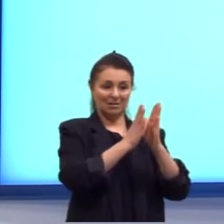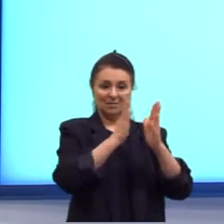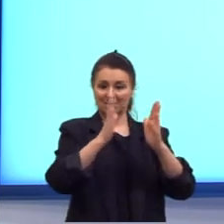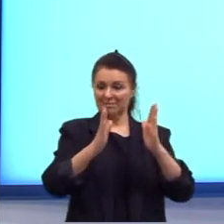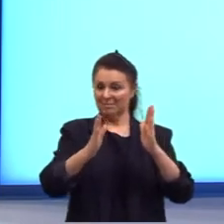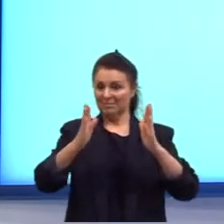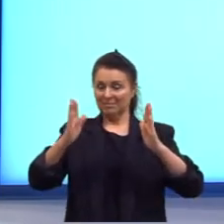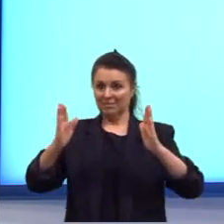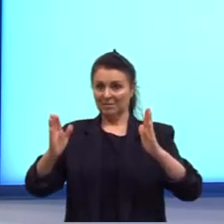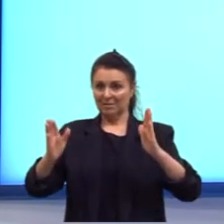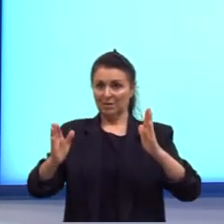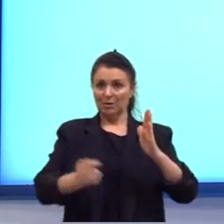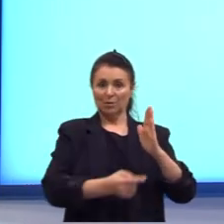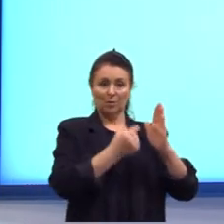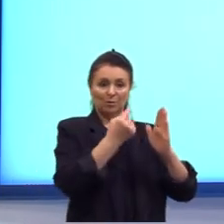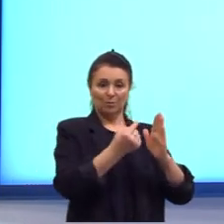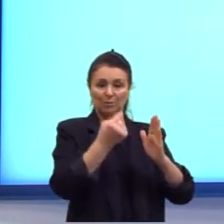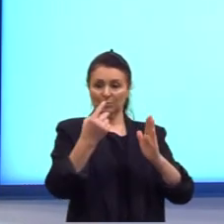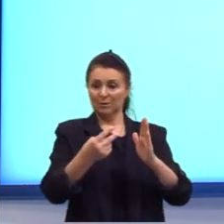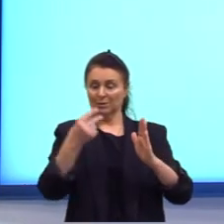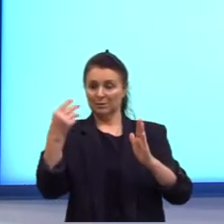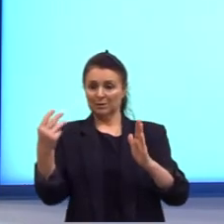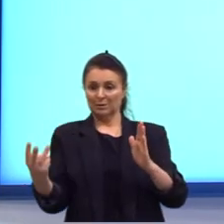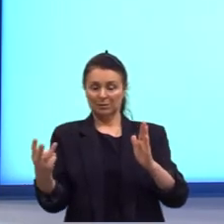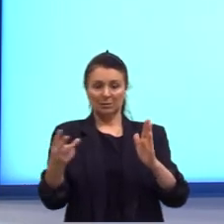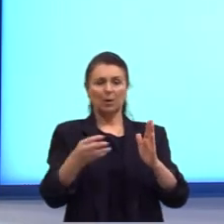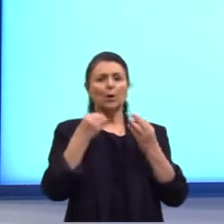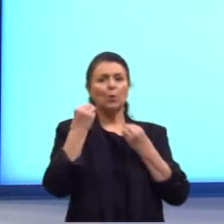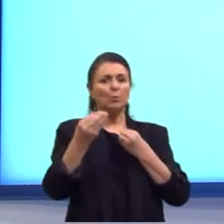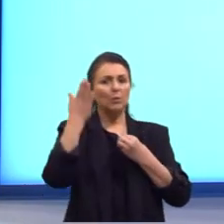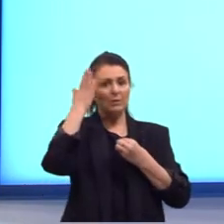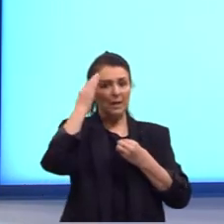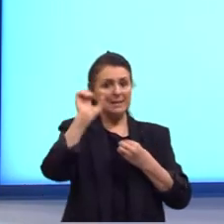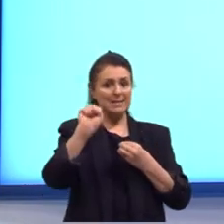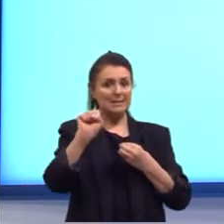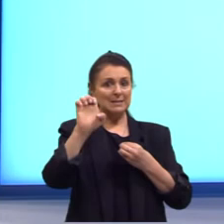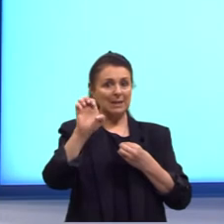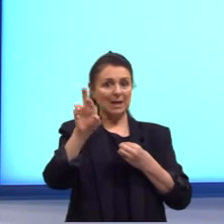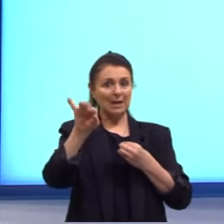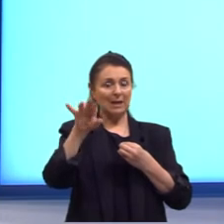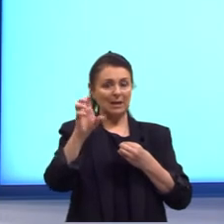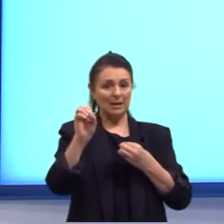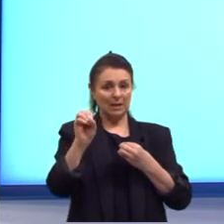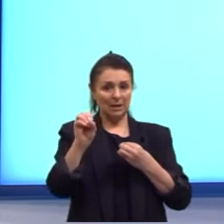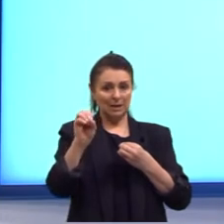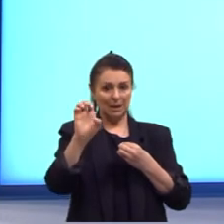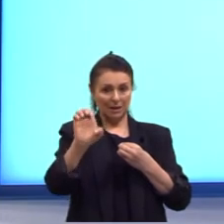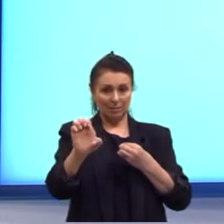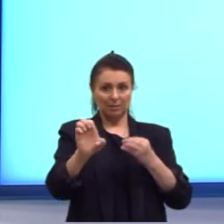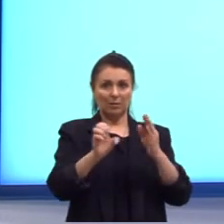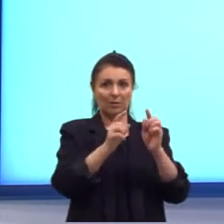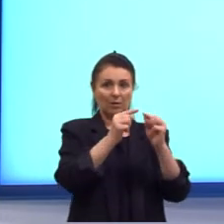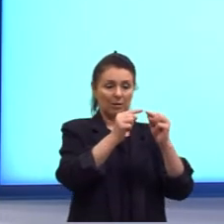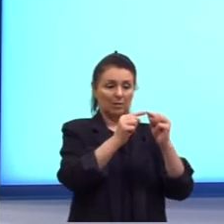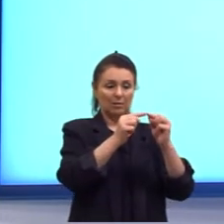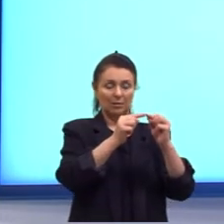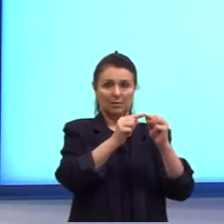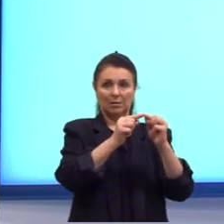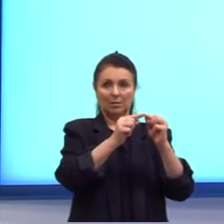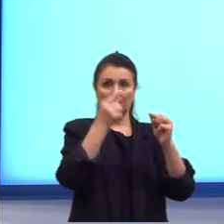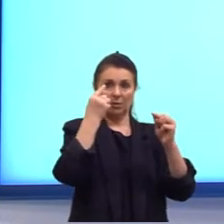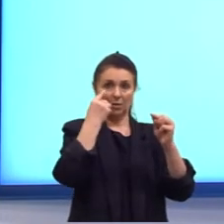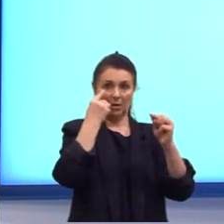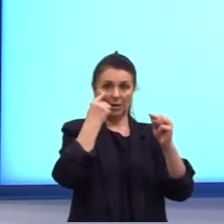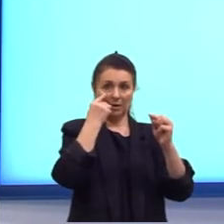chama insere tá importante como que eu sei se ele tá em série ou em paralelo que a gente vai ver depois vejam que